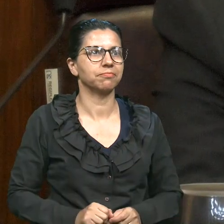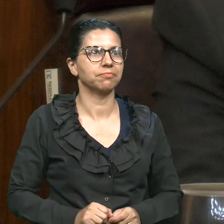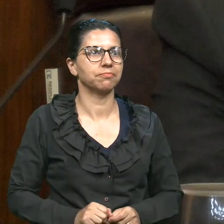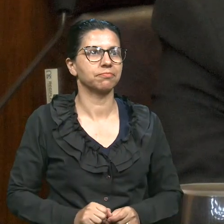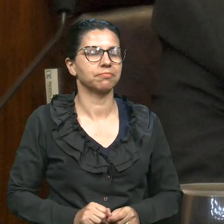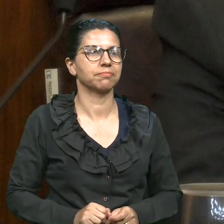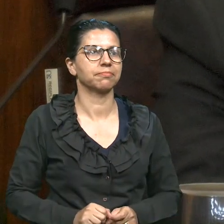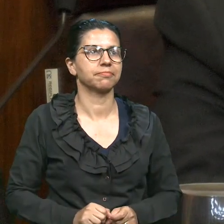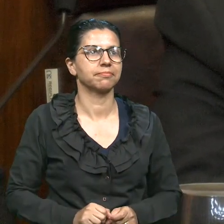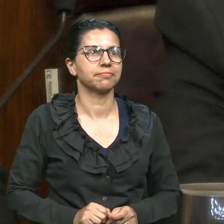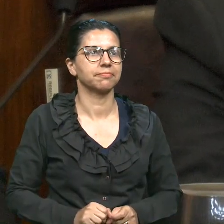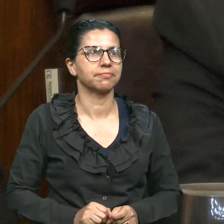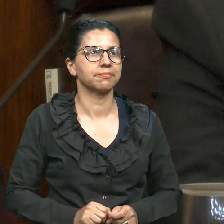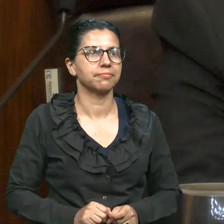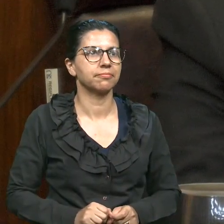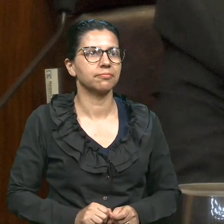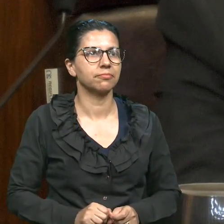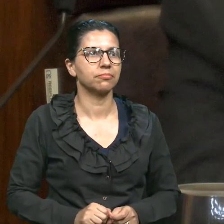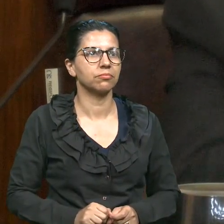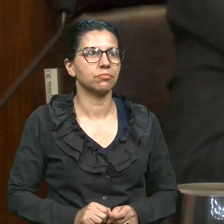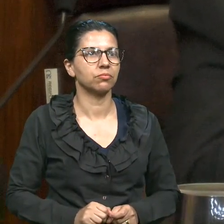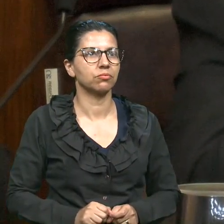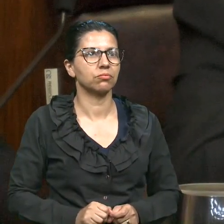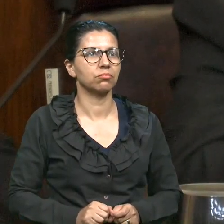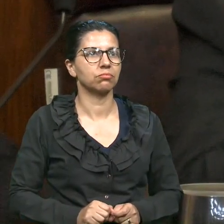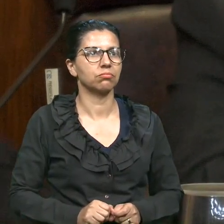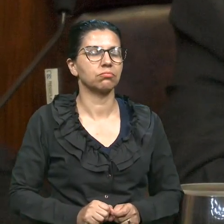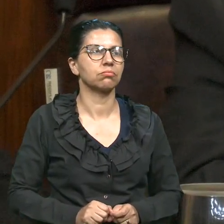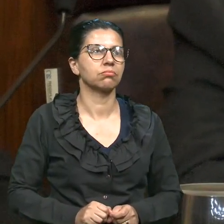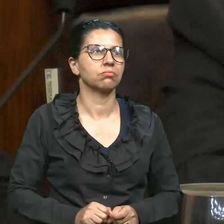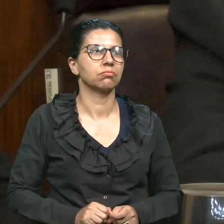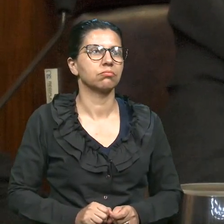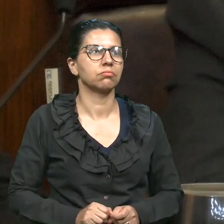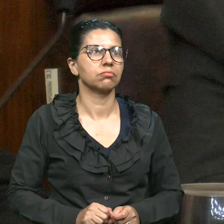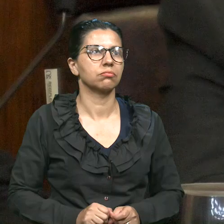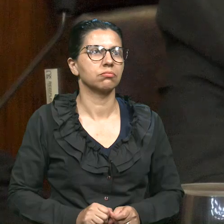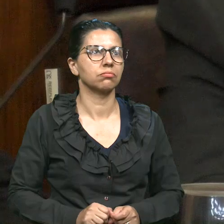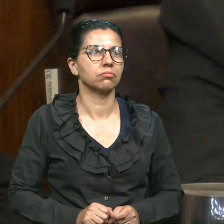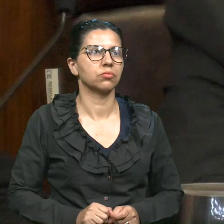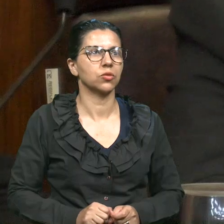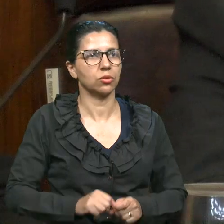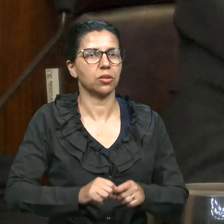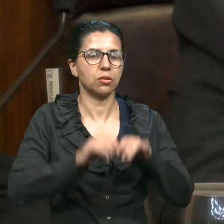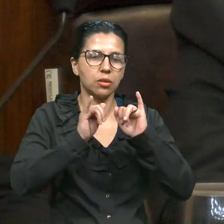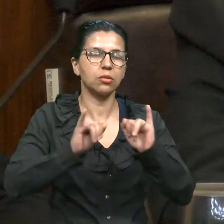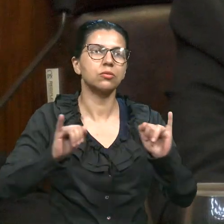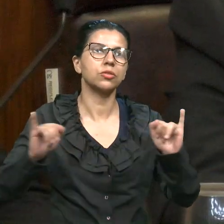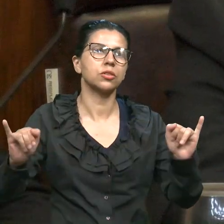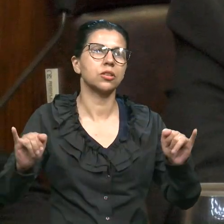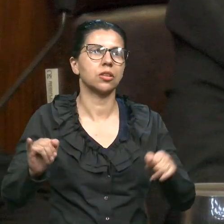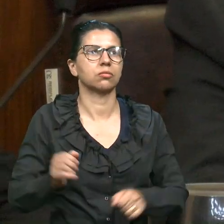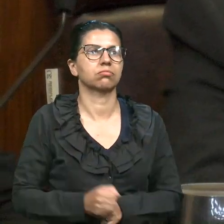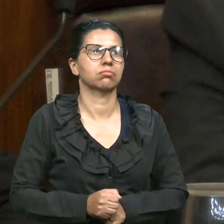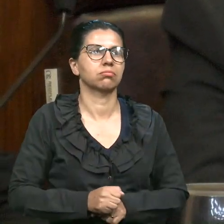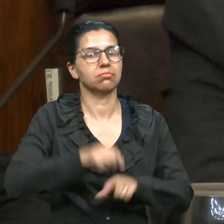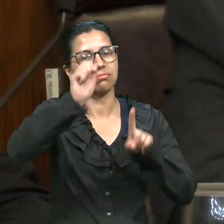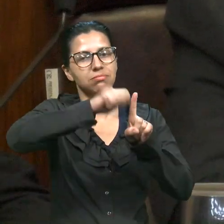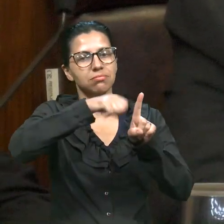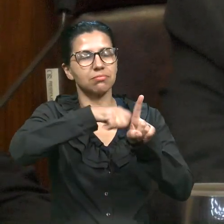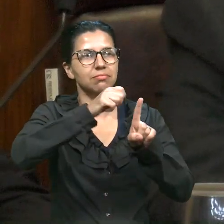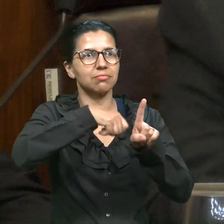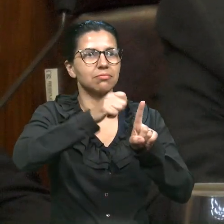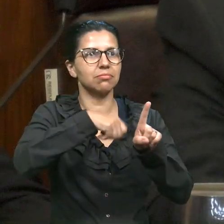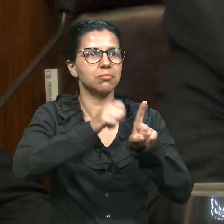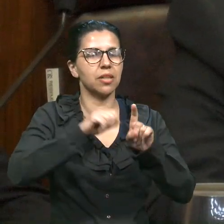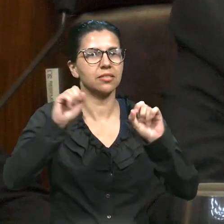a presente sessão ordinária. Nos termos regimentais, anunciamos aos presentes as datas comemorativas instituídas por